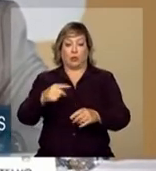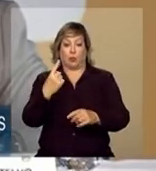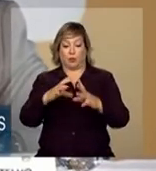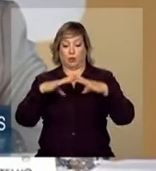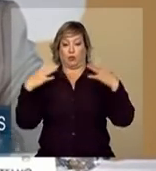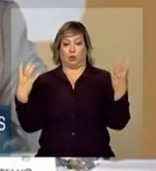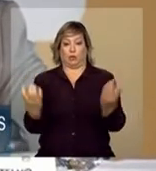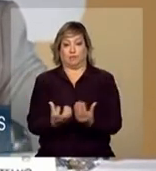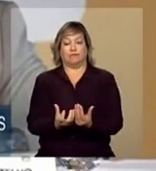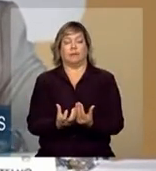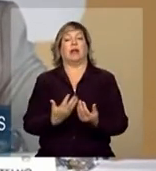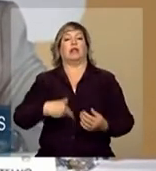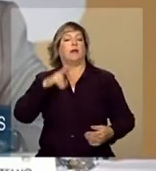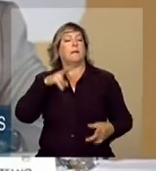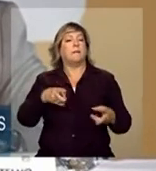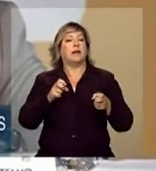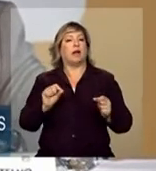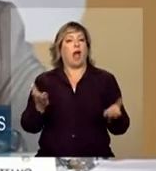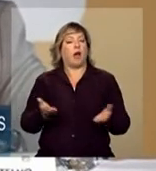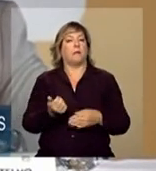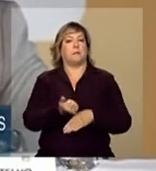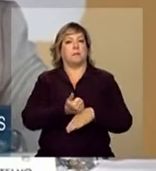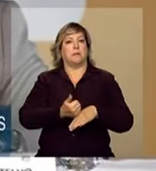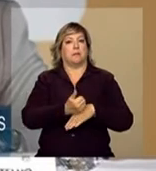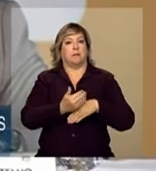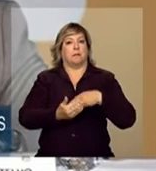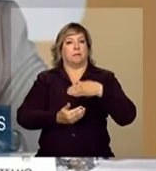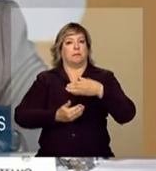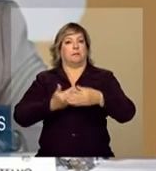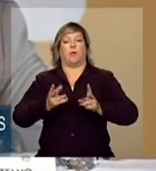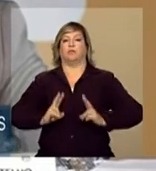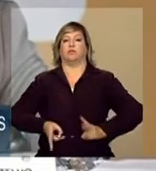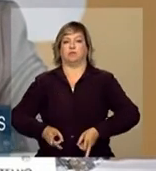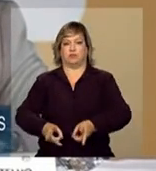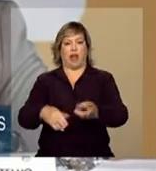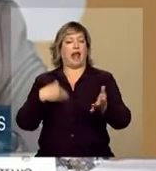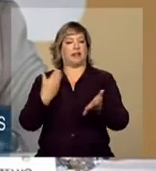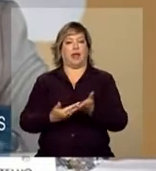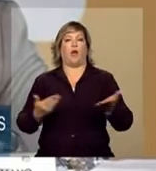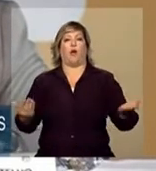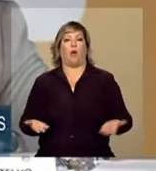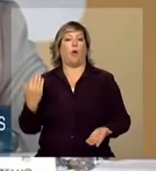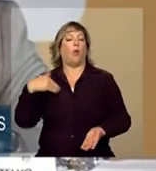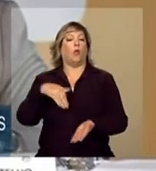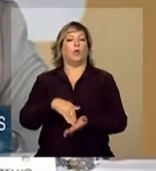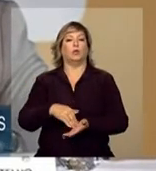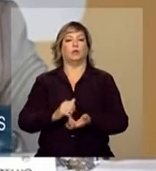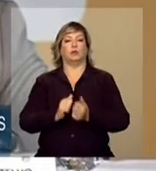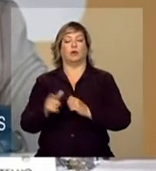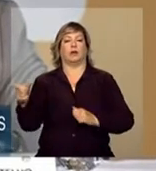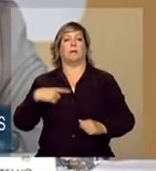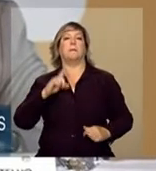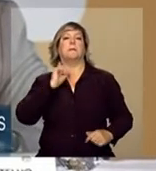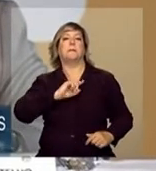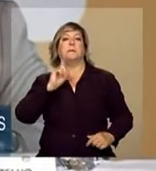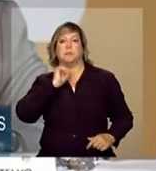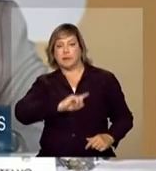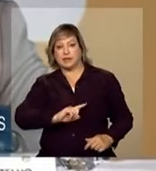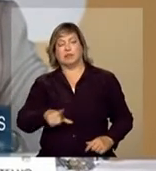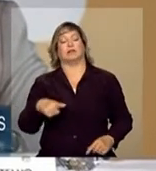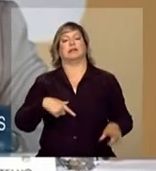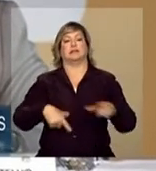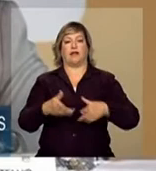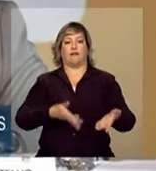de tempo, e a gente percebe uma melhoria contínua até agora, o último jogo no Mineirão, que já foi um serviço